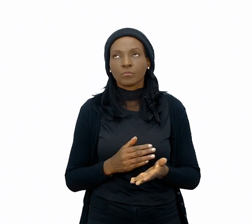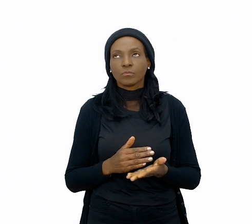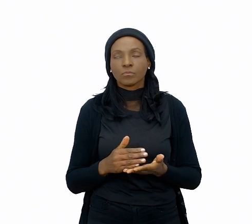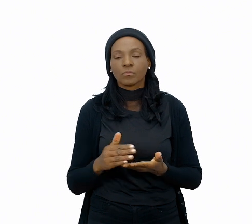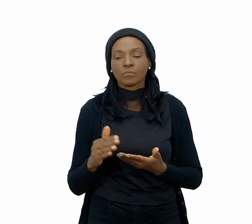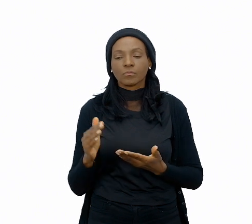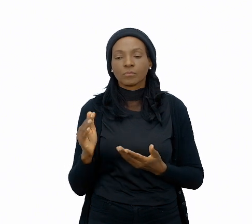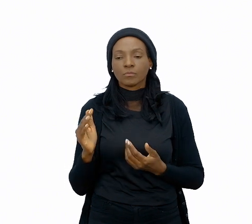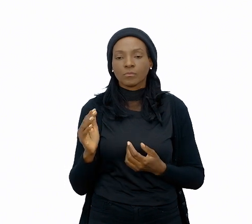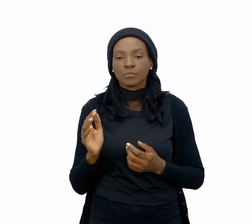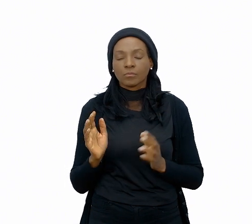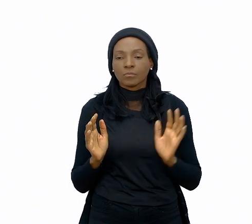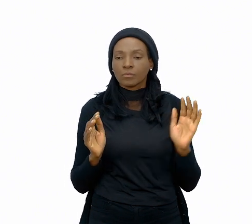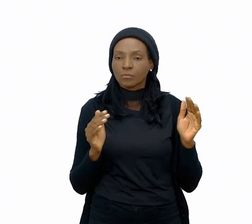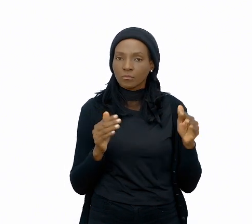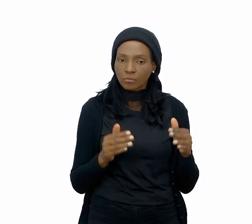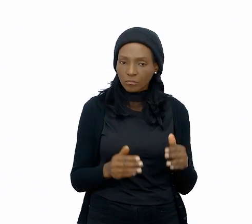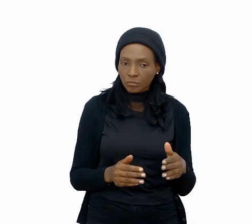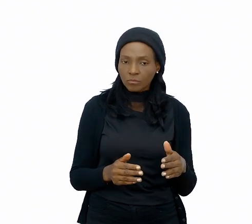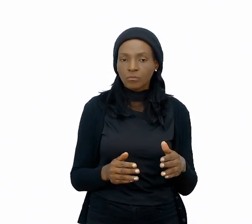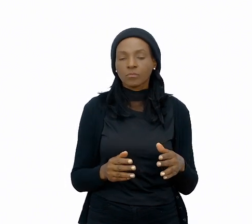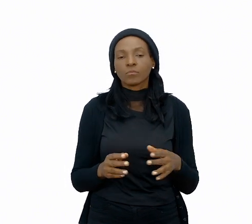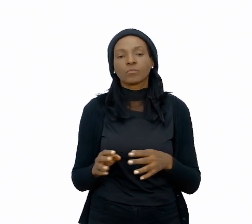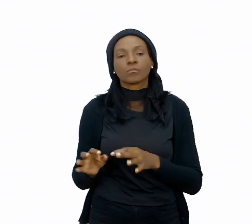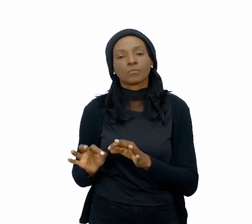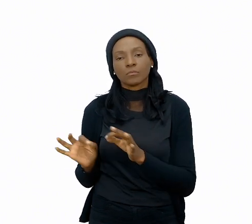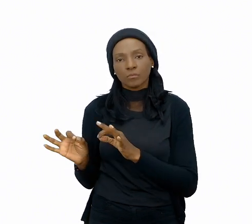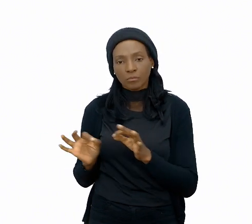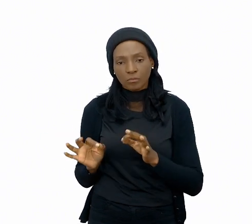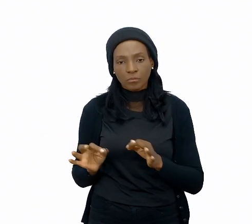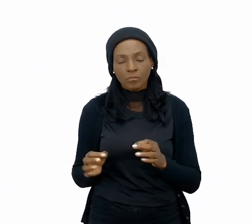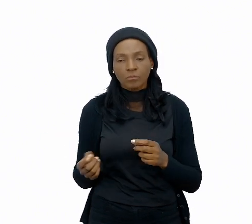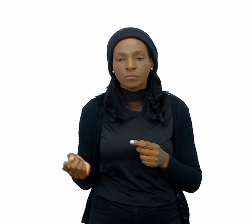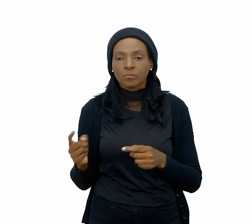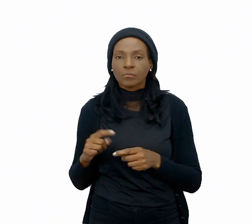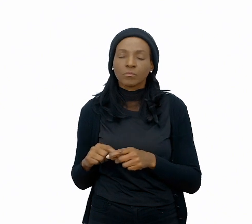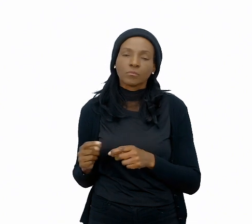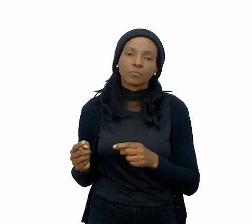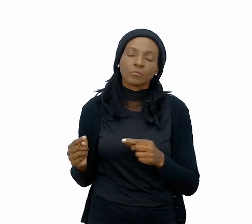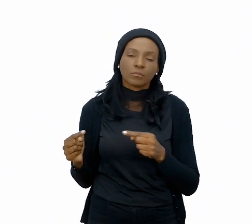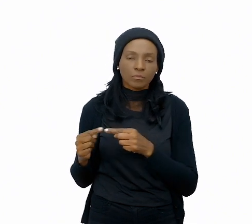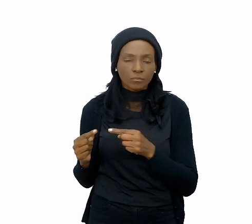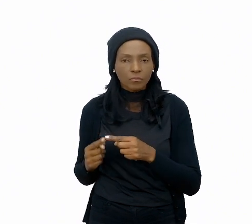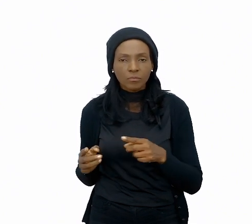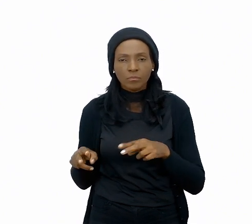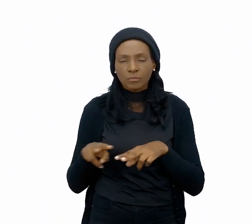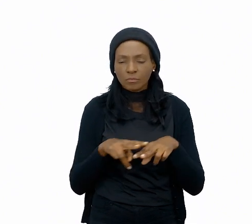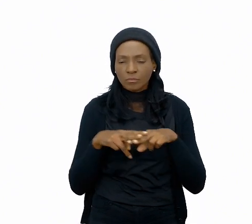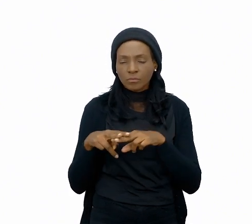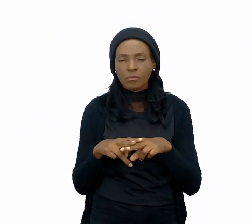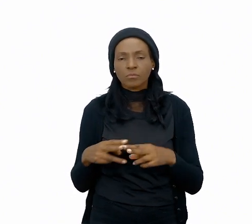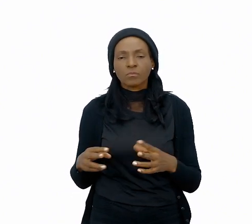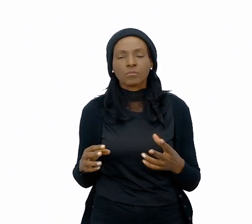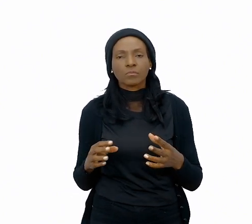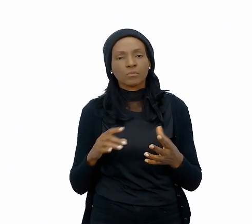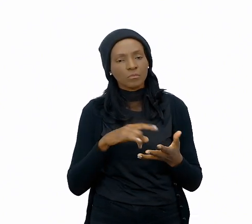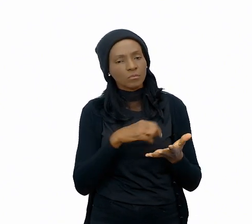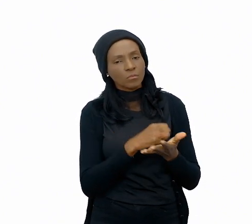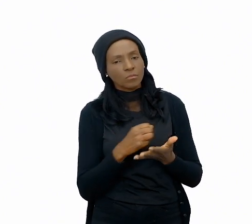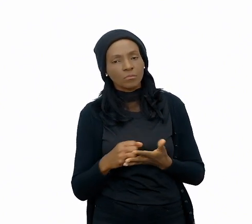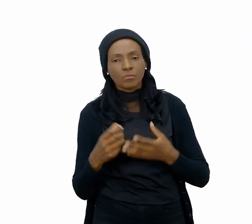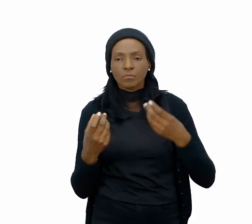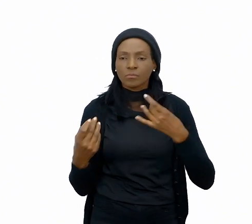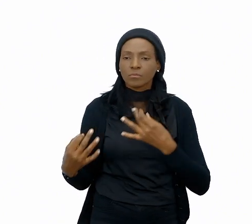inicialmente aí, o foco da nossa formação é retomar aí o documento orientador da sondagem de